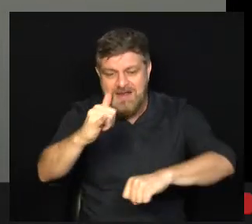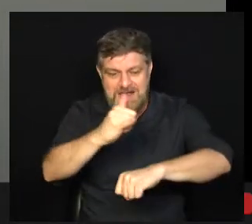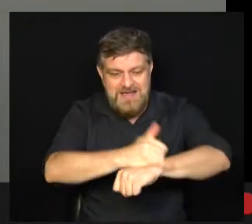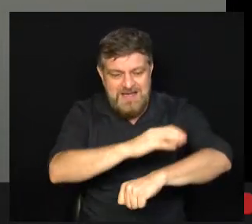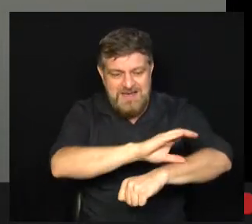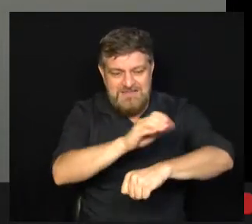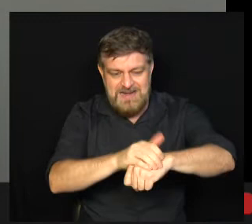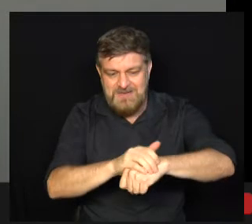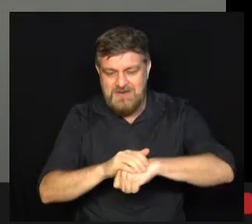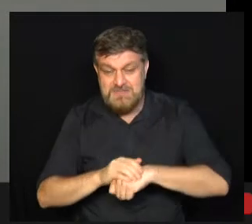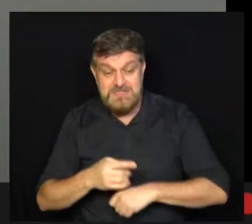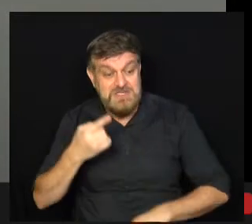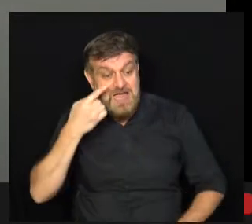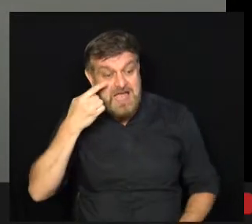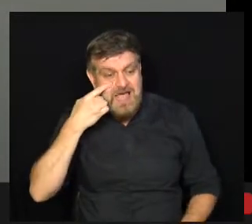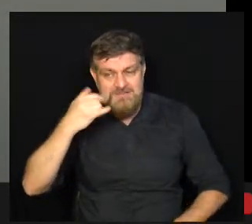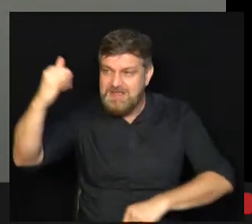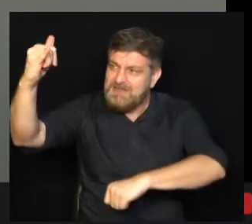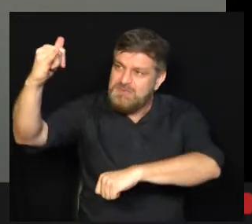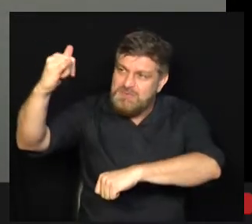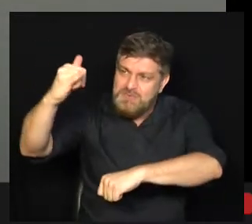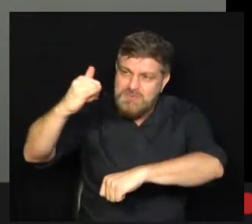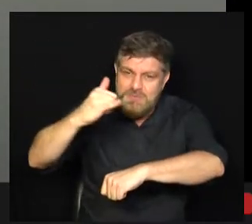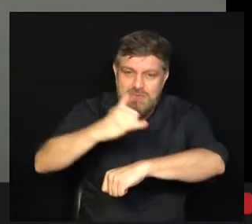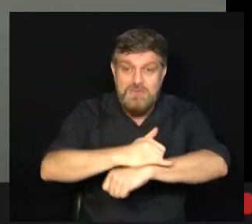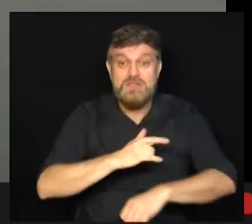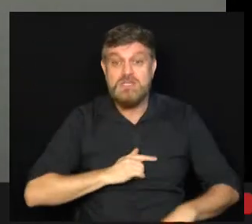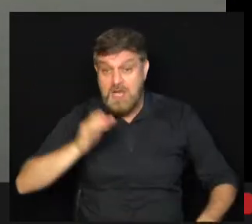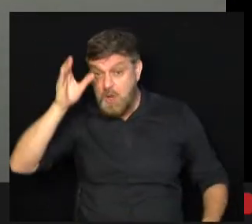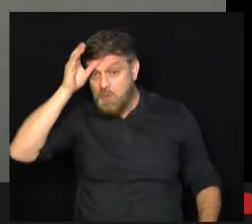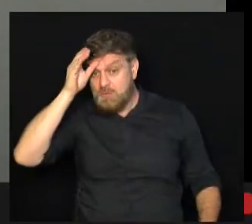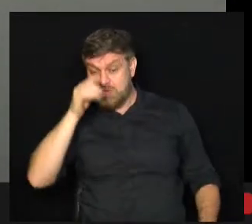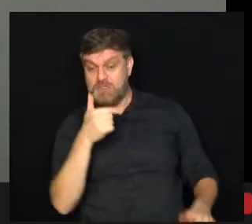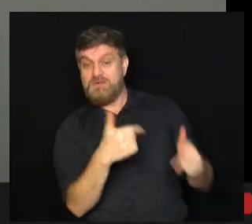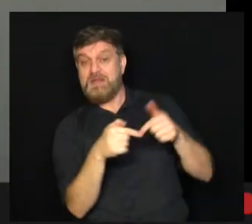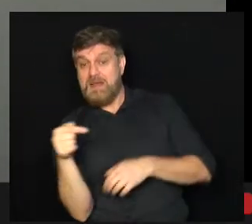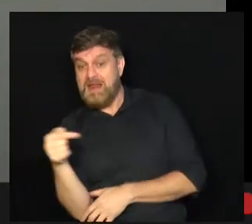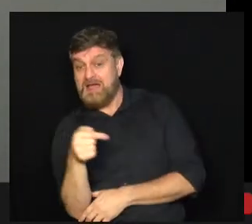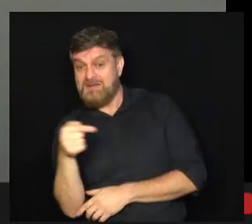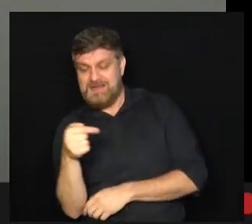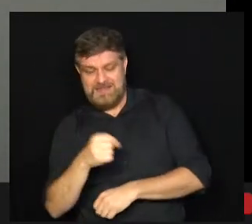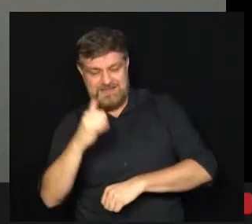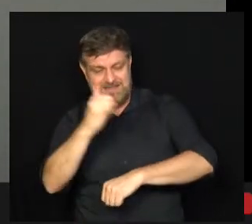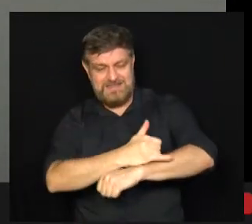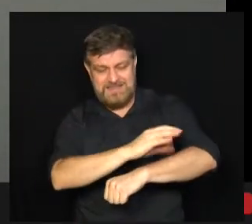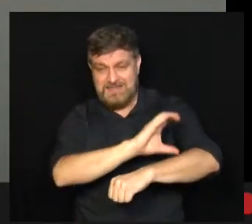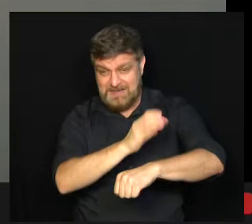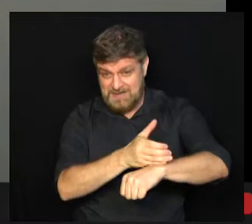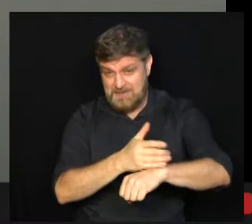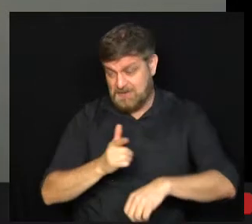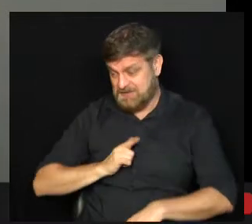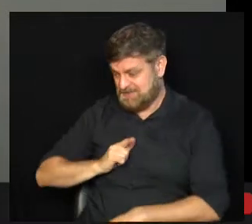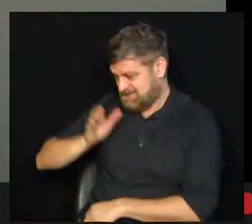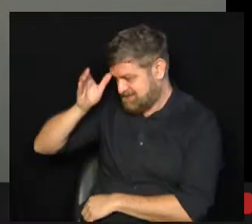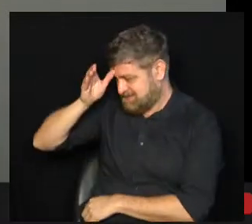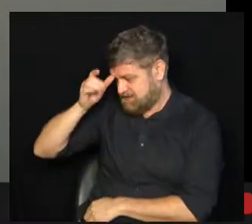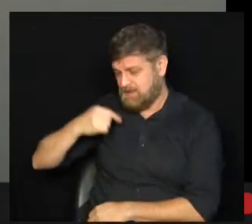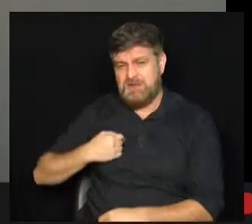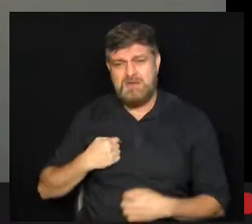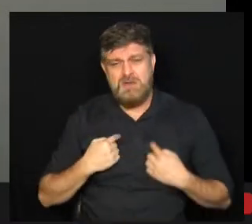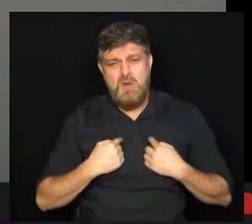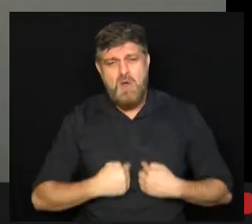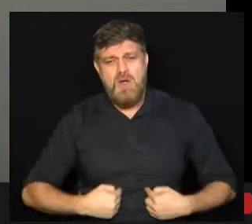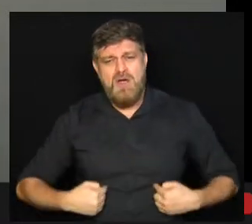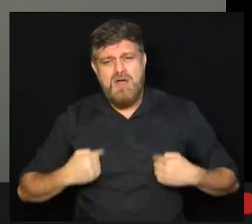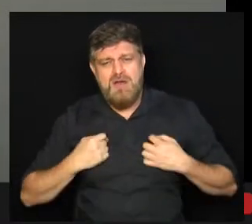no Viracopos. E eu tinha um tio que trabalhava em Viracopos. E eu tinha uma bronquite